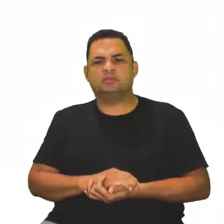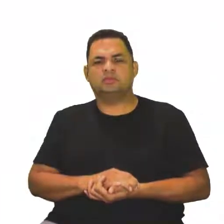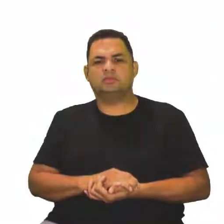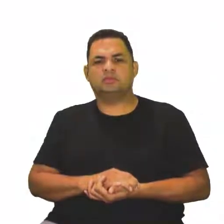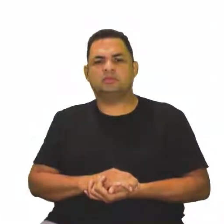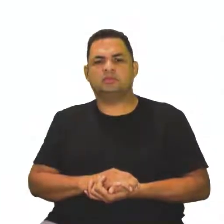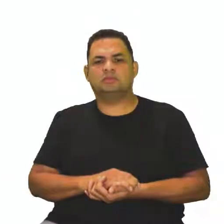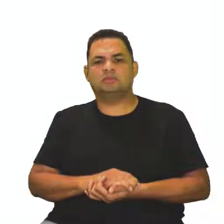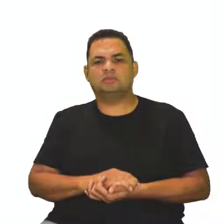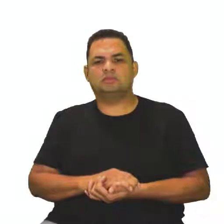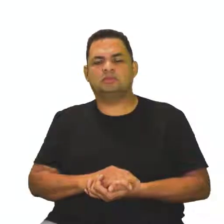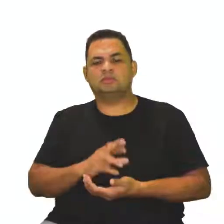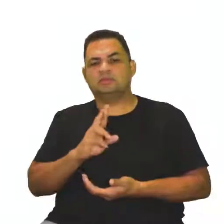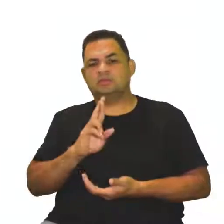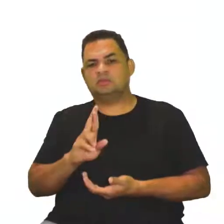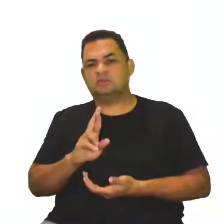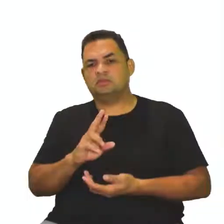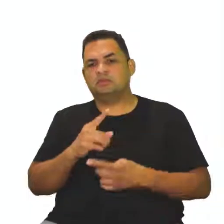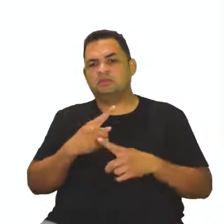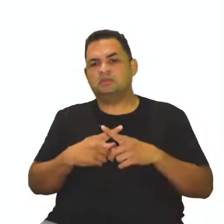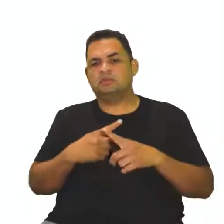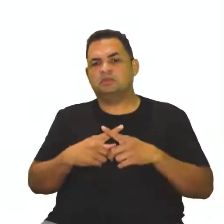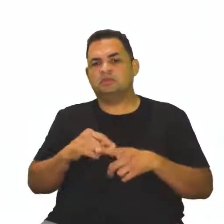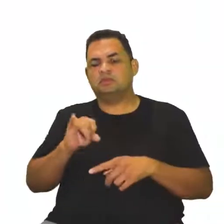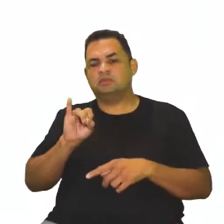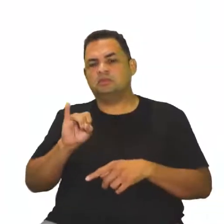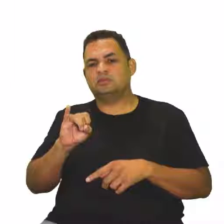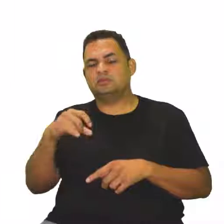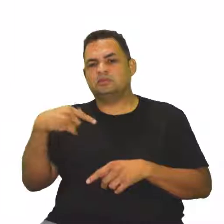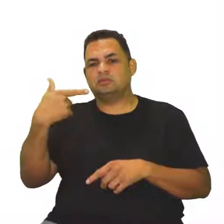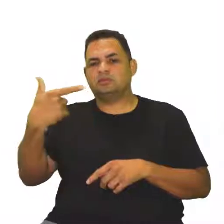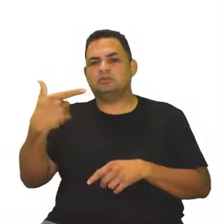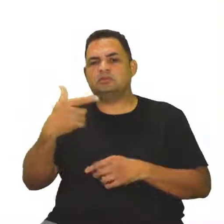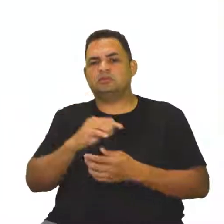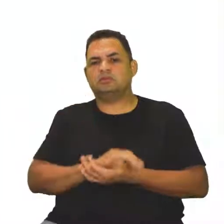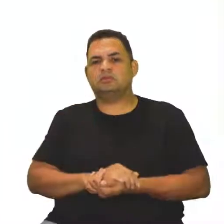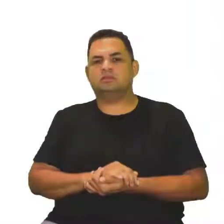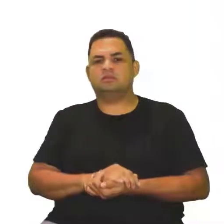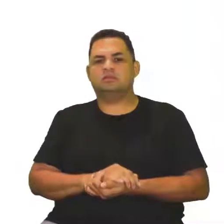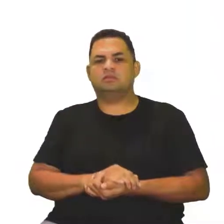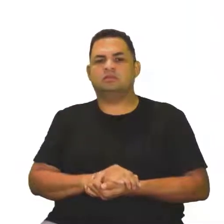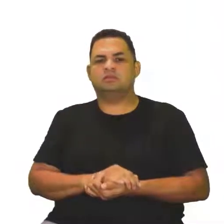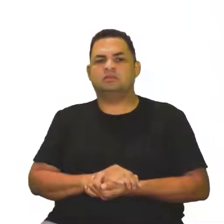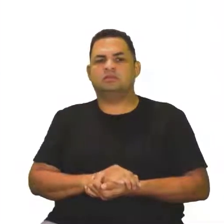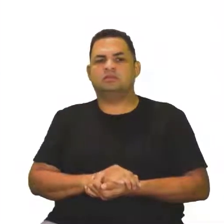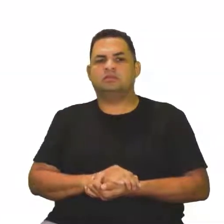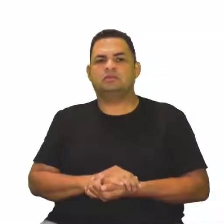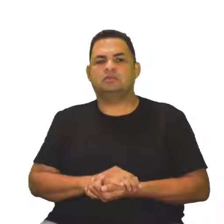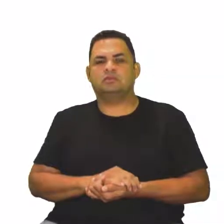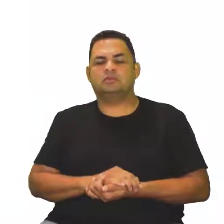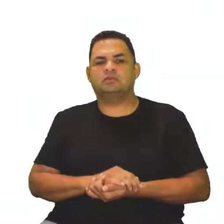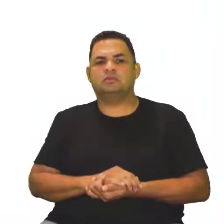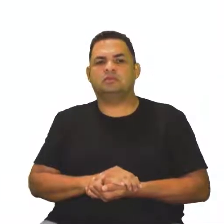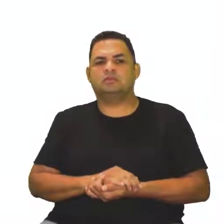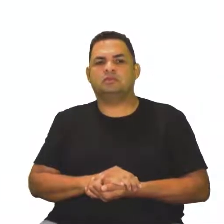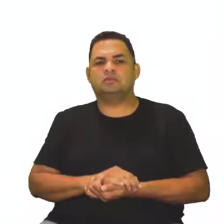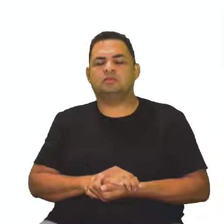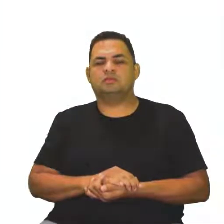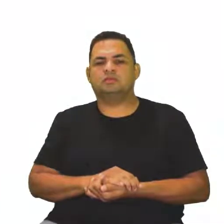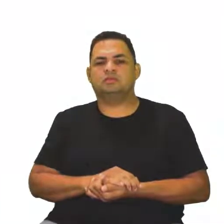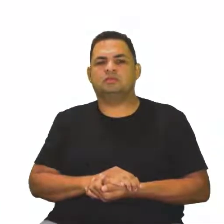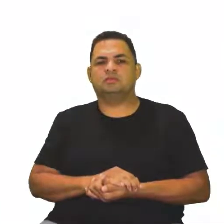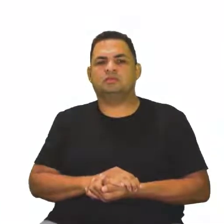que é justamente a resistência vezes a corrente ao quadrado. A potência continua sendo em watts,